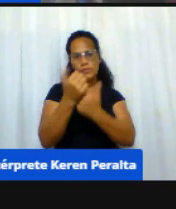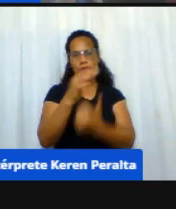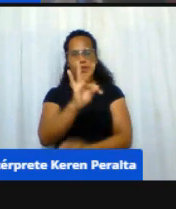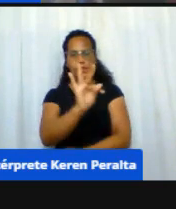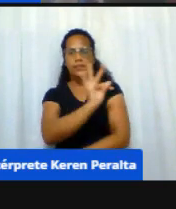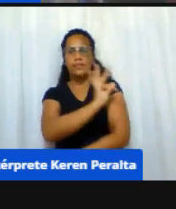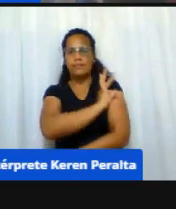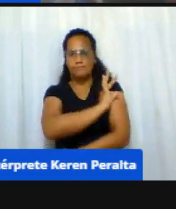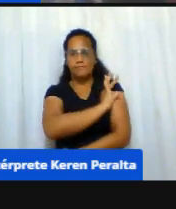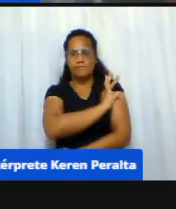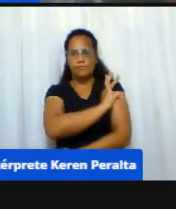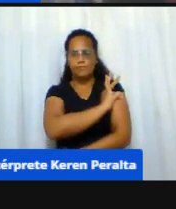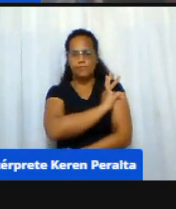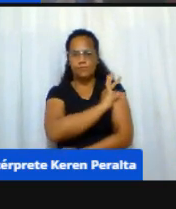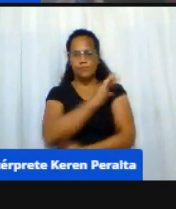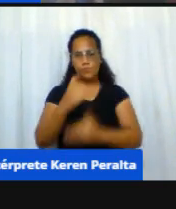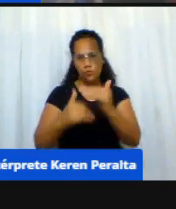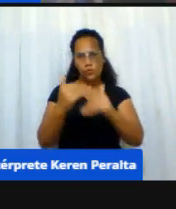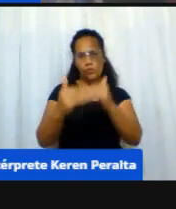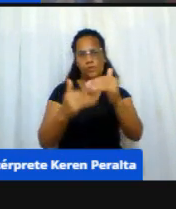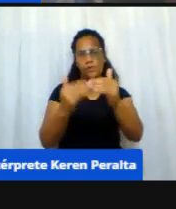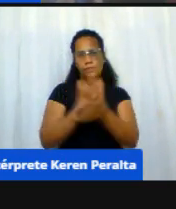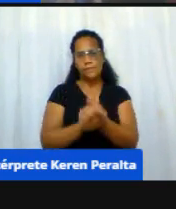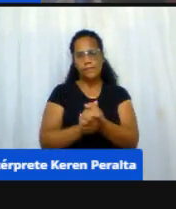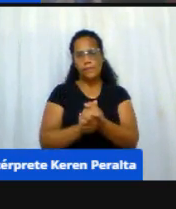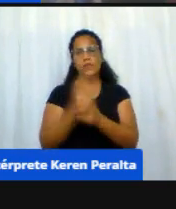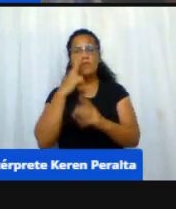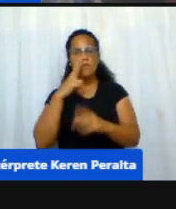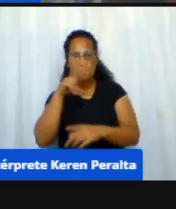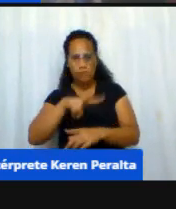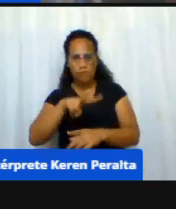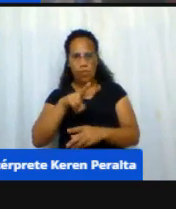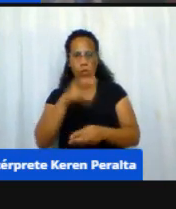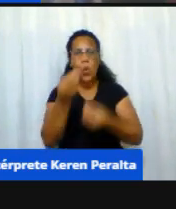verifique a possibilidade de ajustar a melhora.